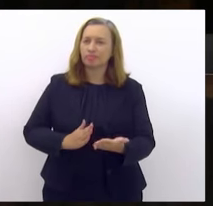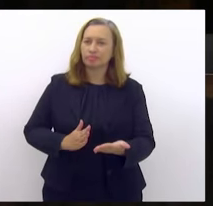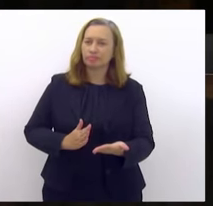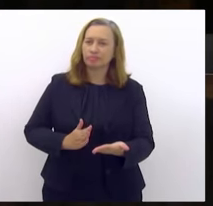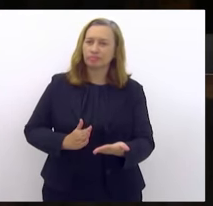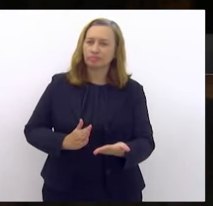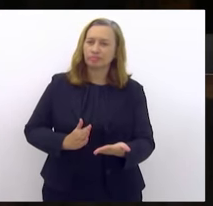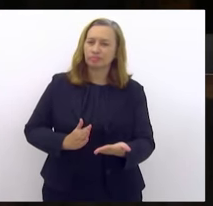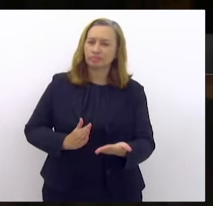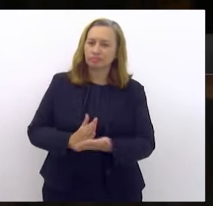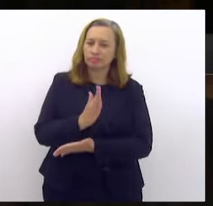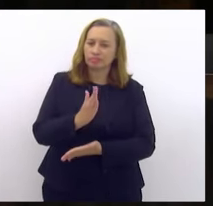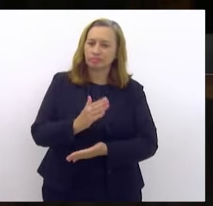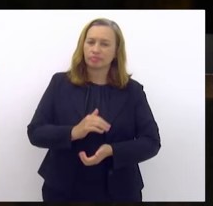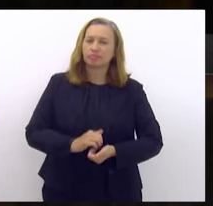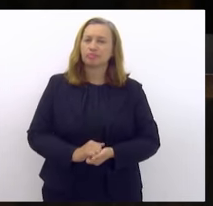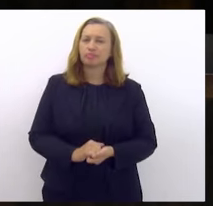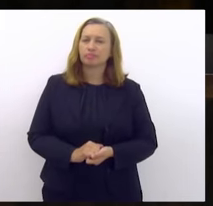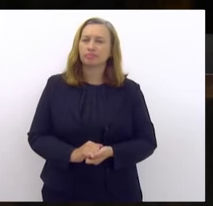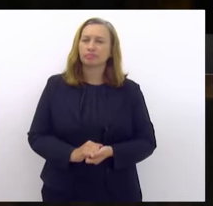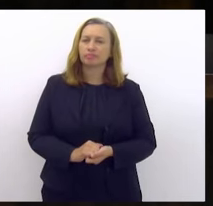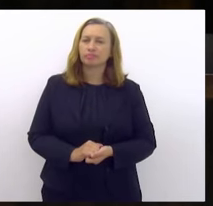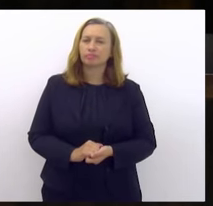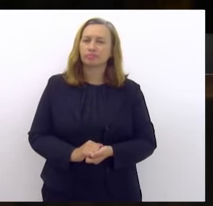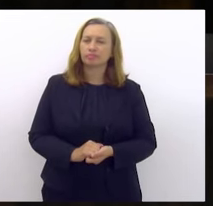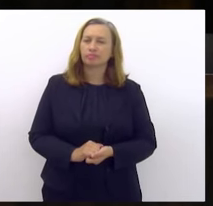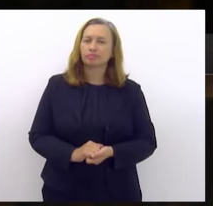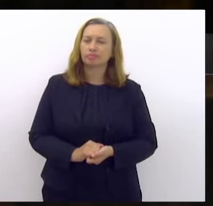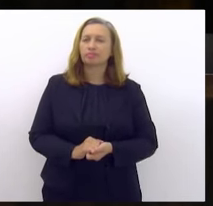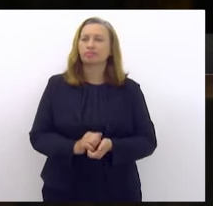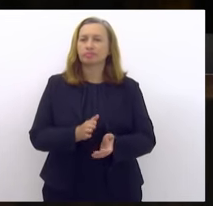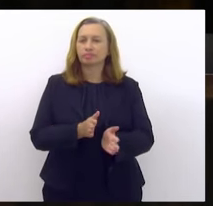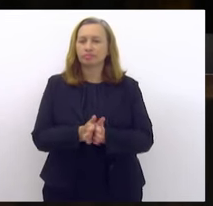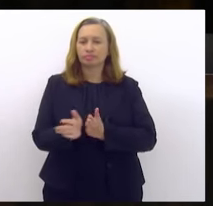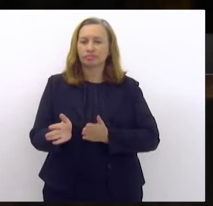estão, aprovado, vai à prorrogação.